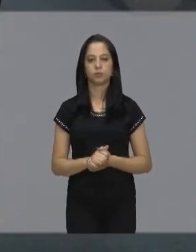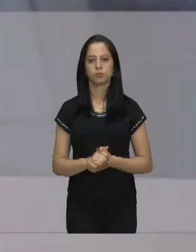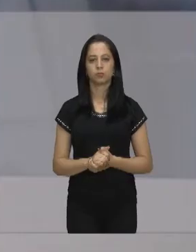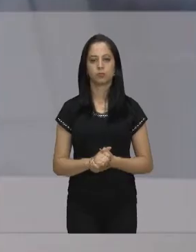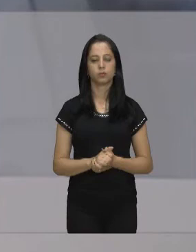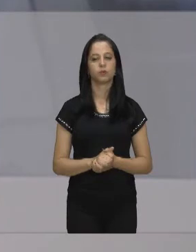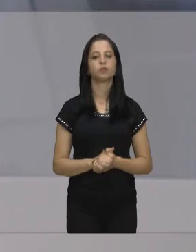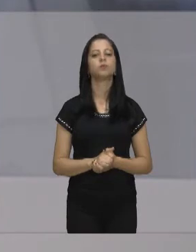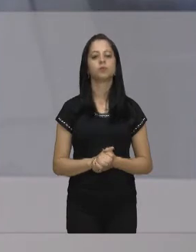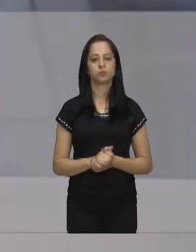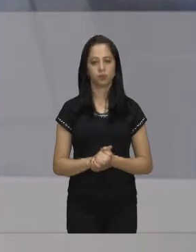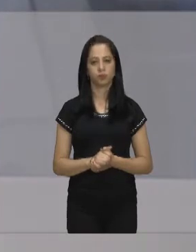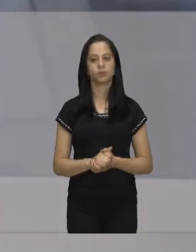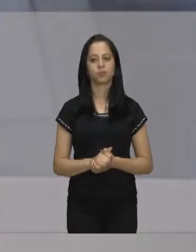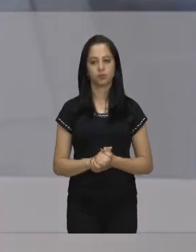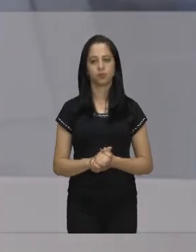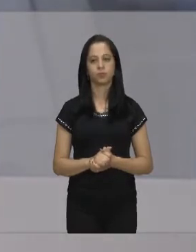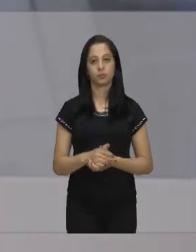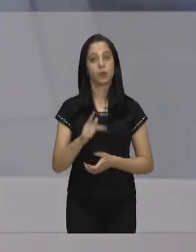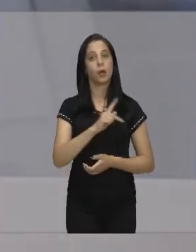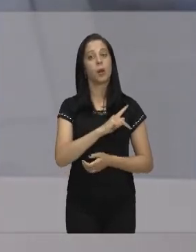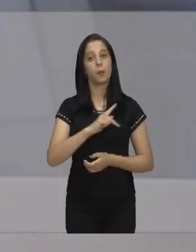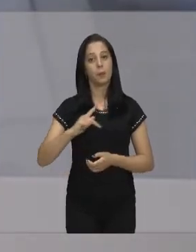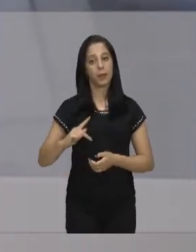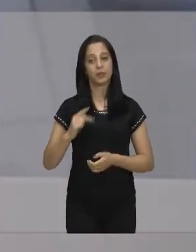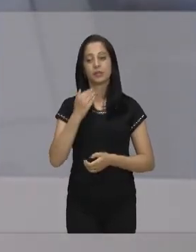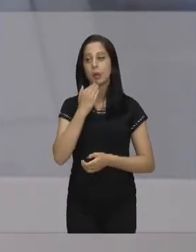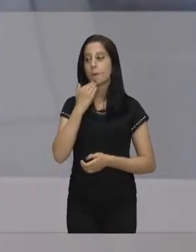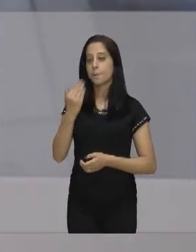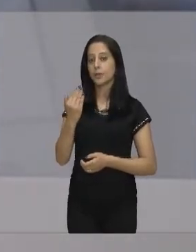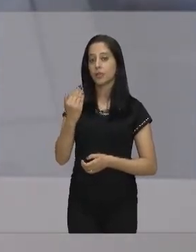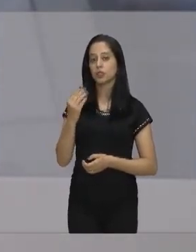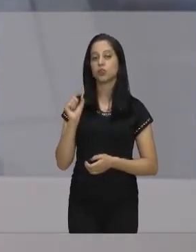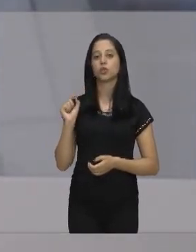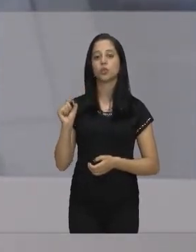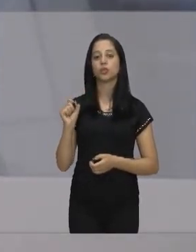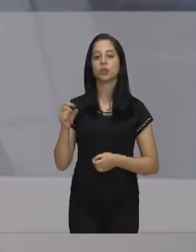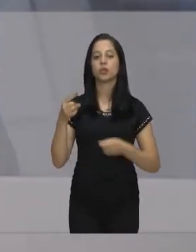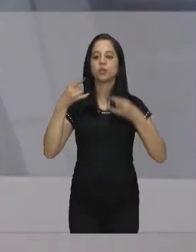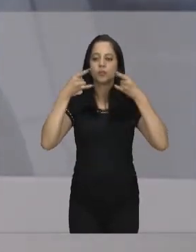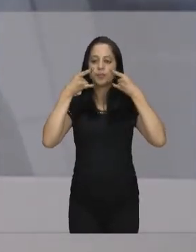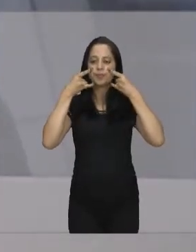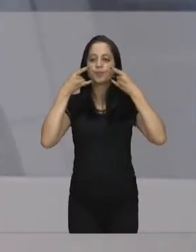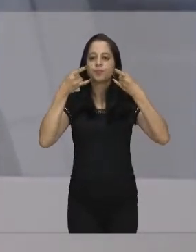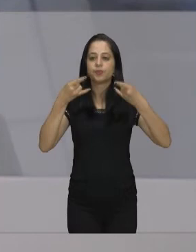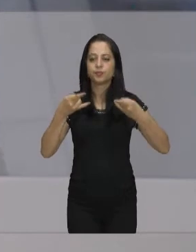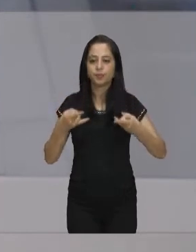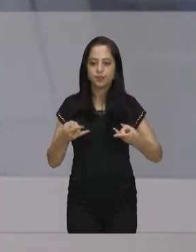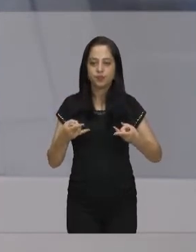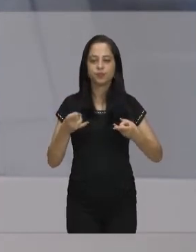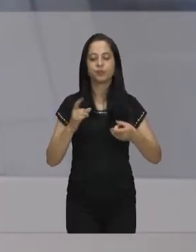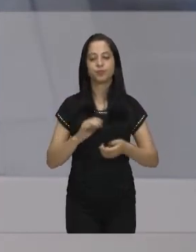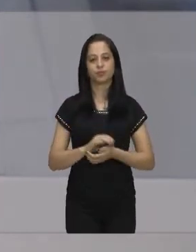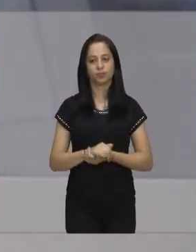Senhor presidente, primeiramente pedir a sua autorização para mim retirar a máscara.